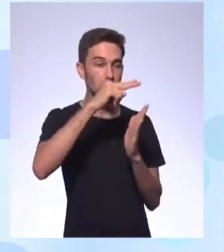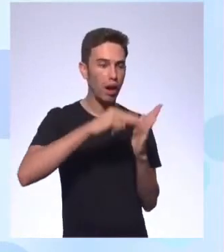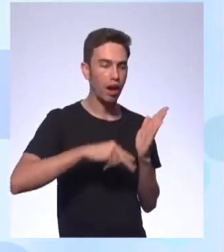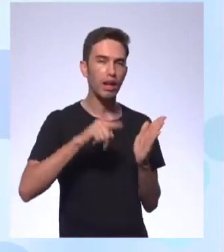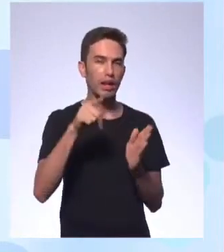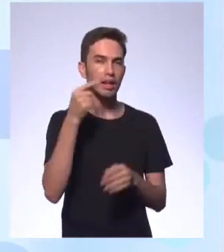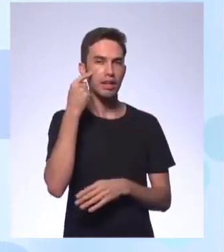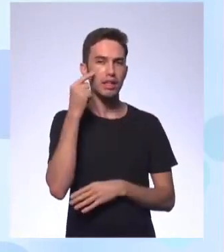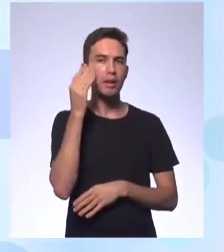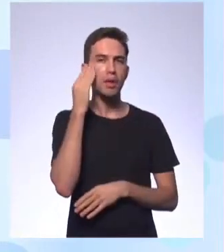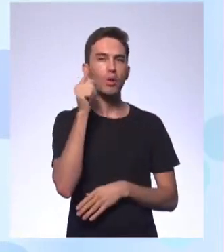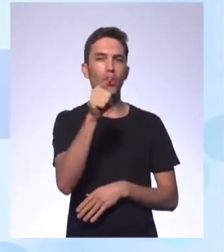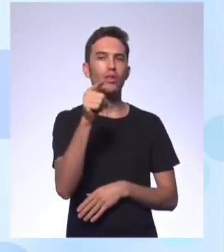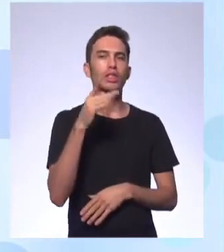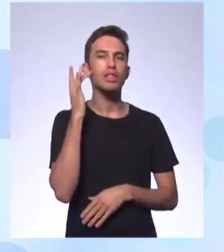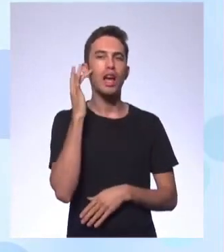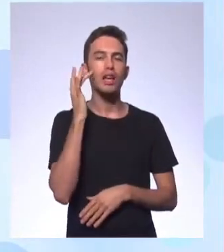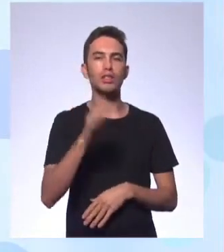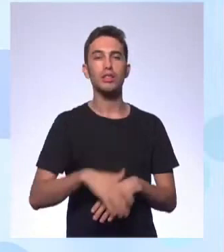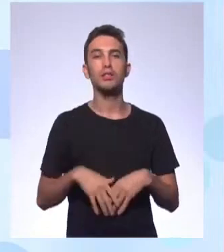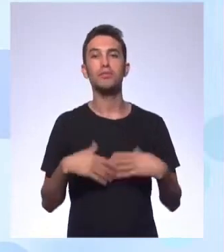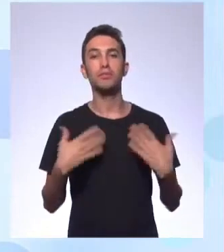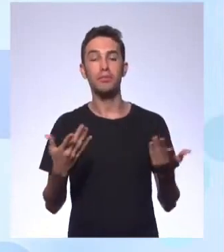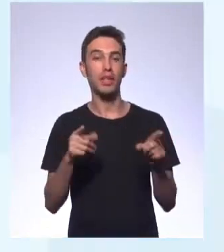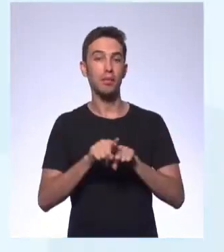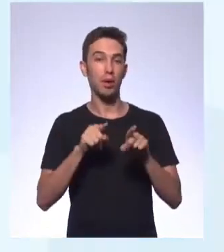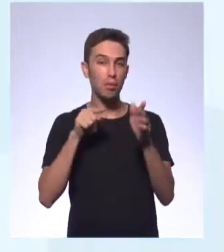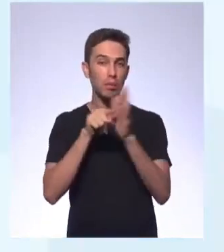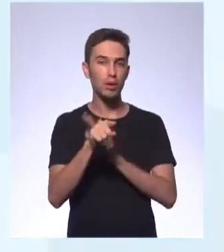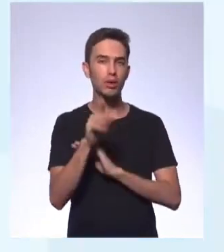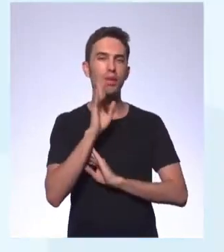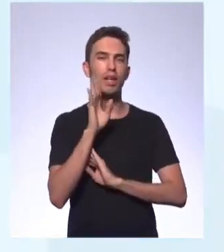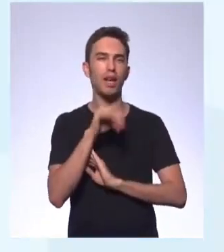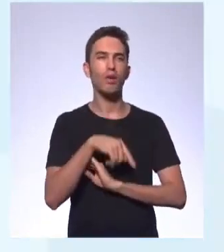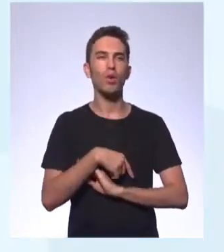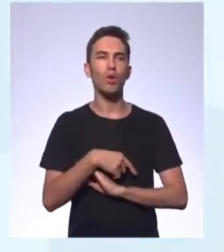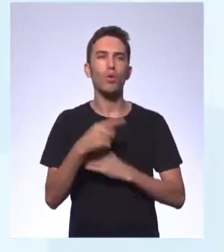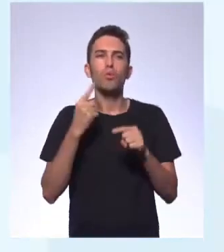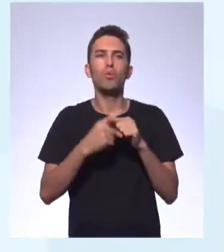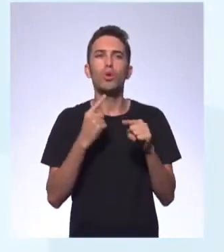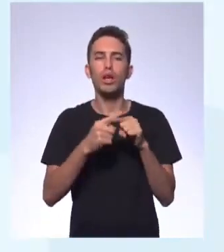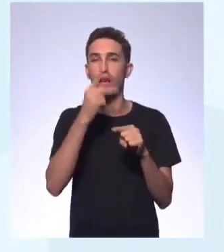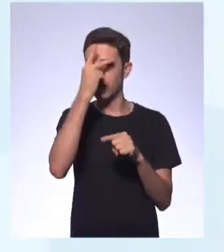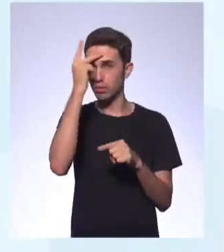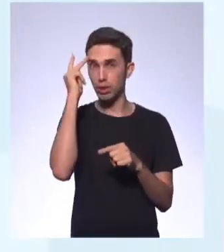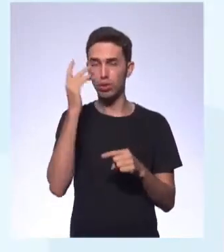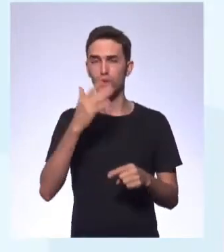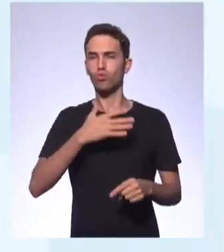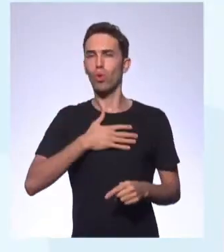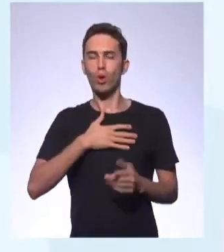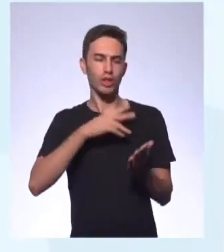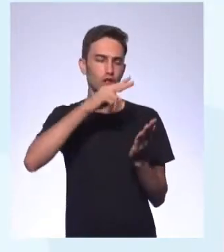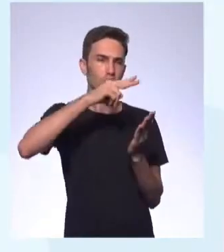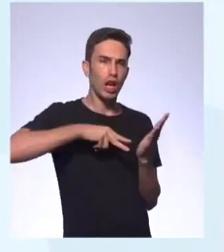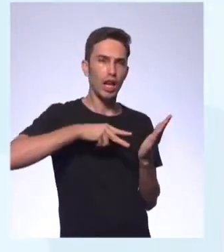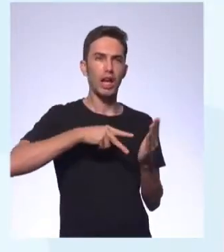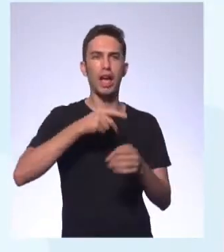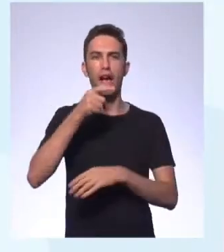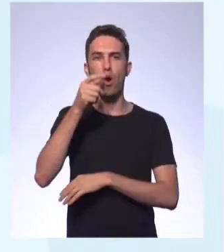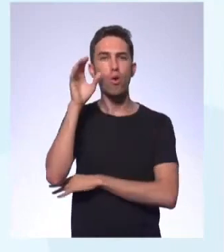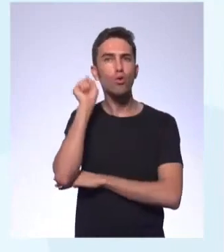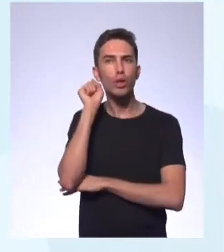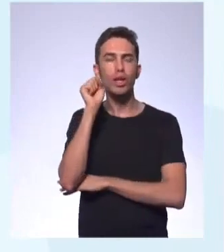impressões de vocês. Mas antes, uma pergunta bem bacana para vocês. Por que as pessoas gostam tanto de ler, ouvir e assistir a